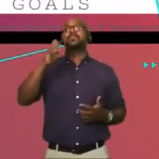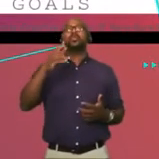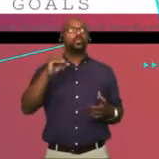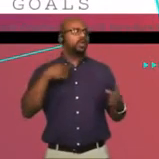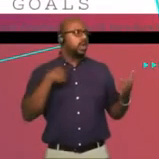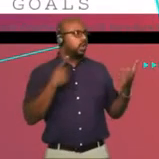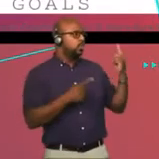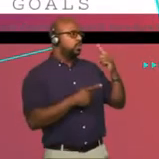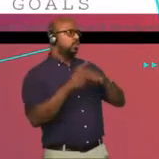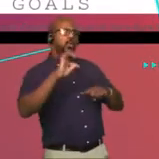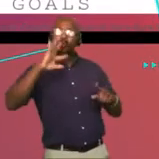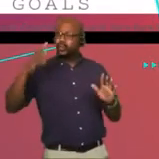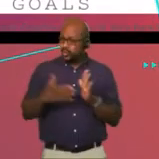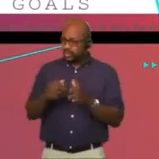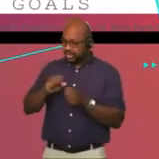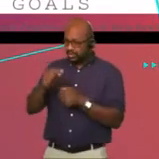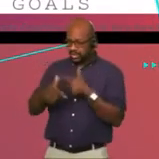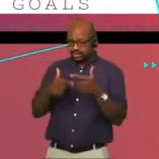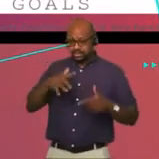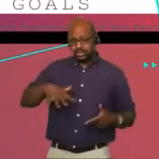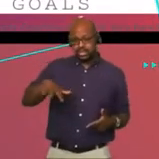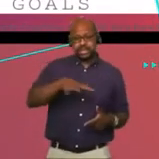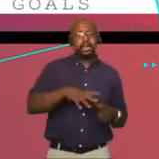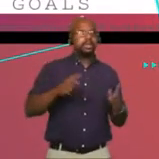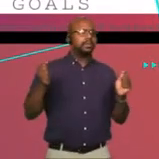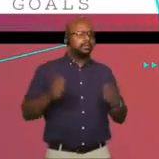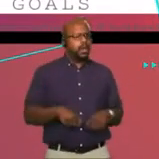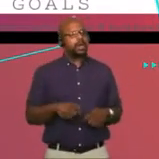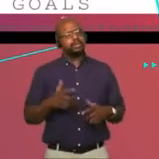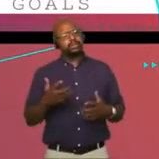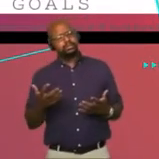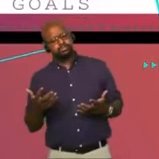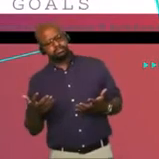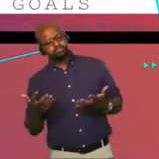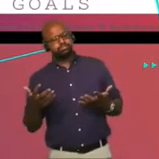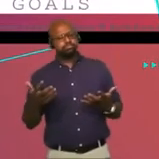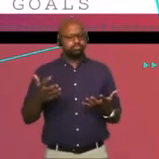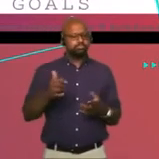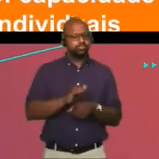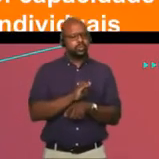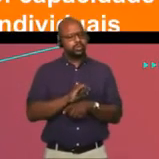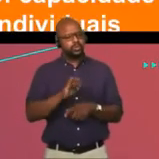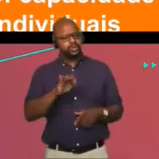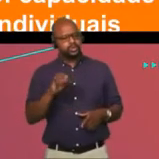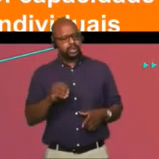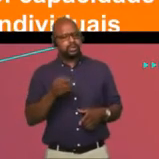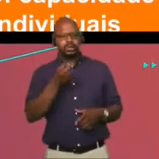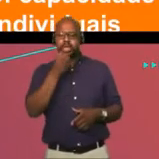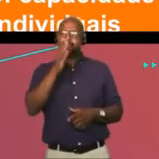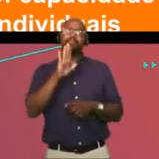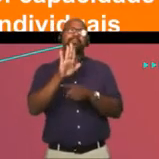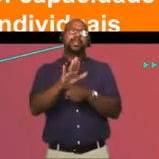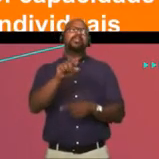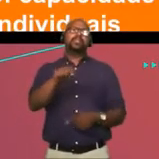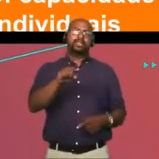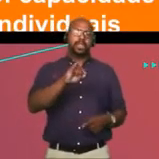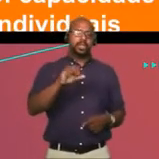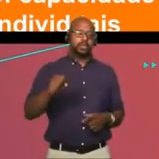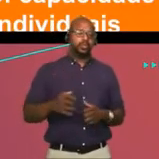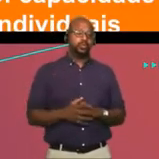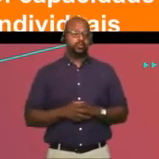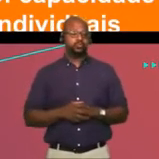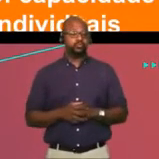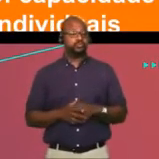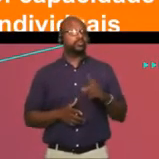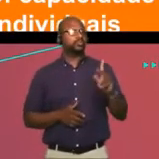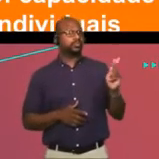tudo que nós fazemos a nossa as áreas que pode de alguma forma beneficiar isso o